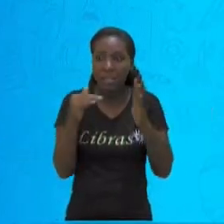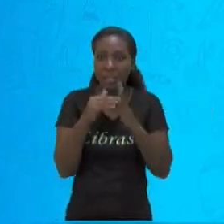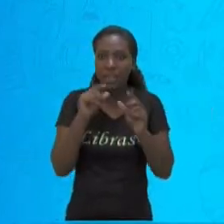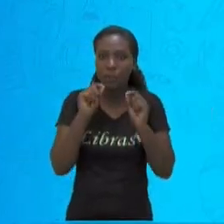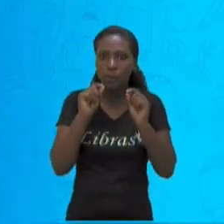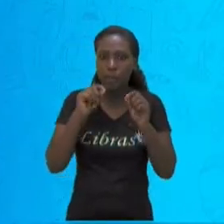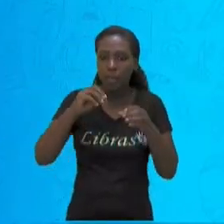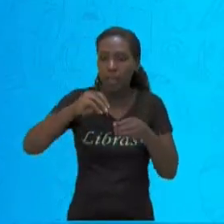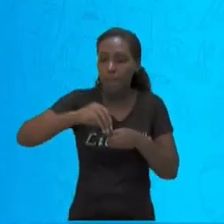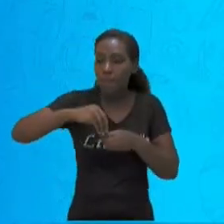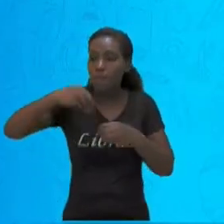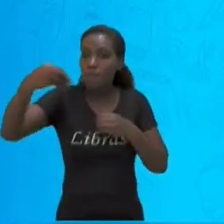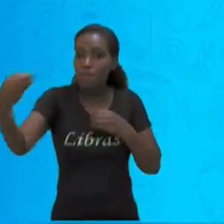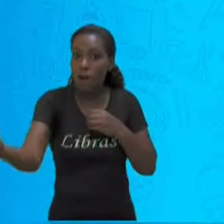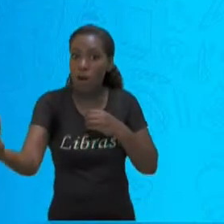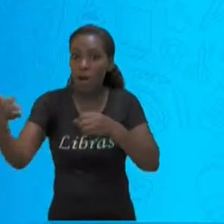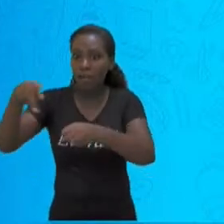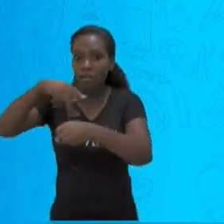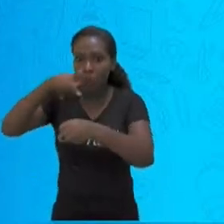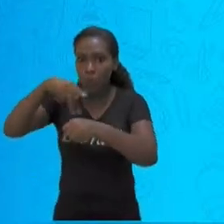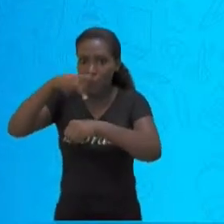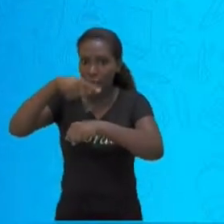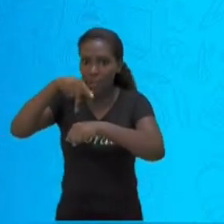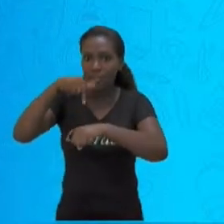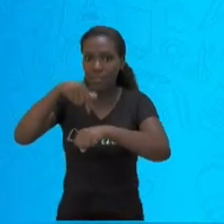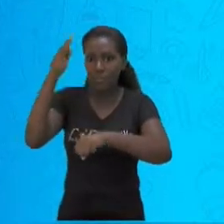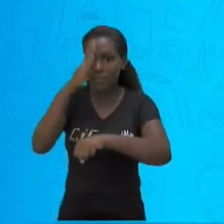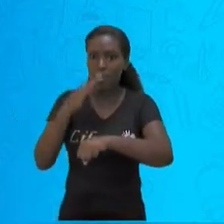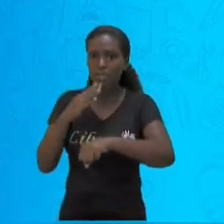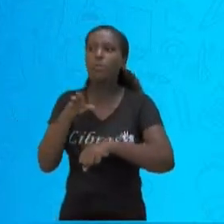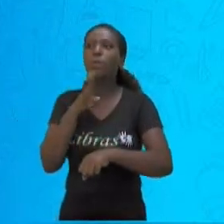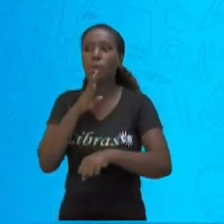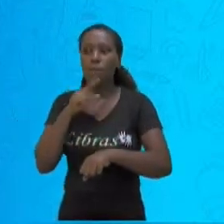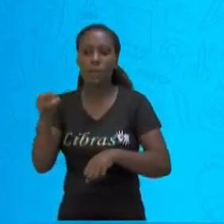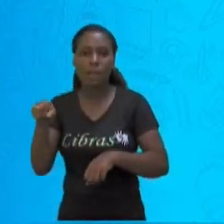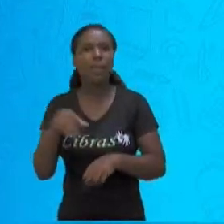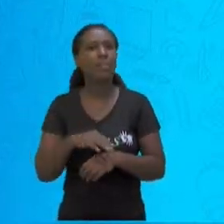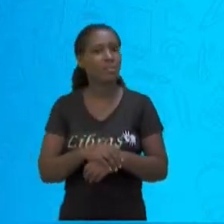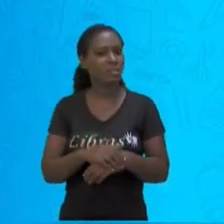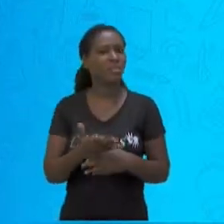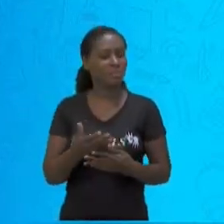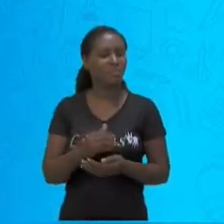Agora, você tem a opção de comer algo